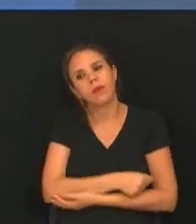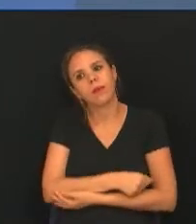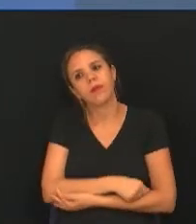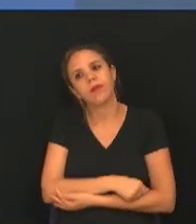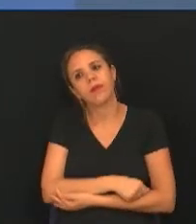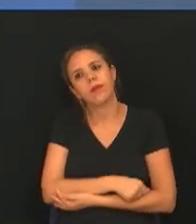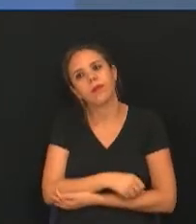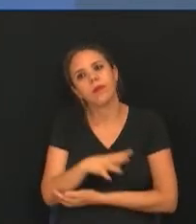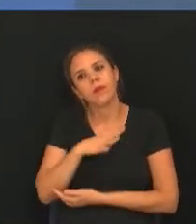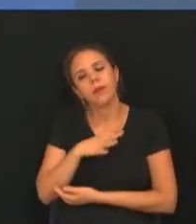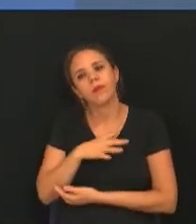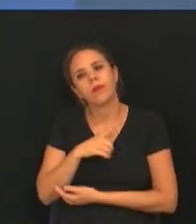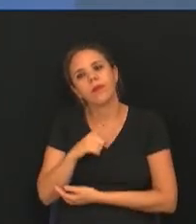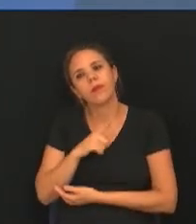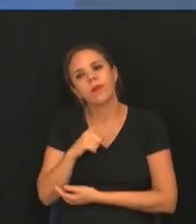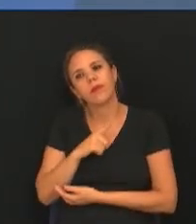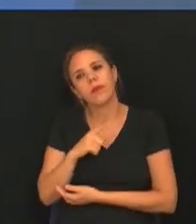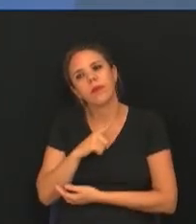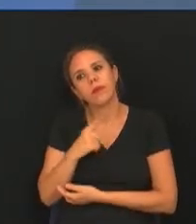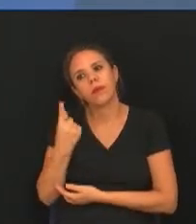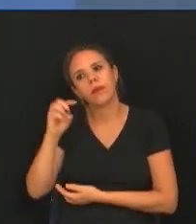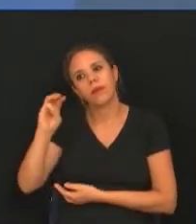na cidade nós temos aí